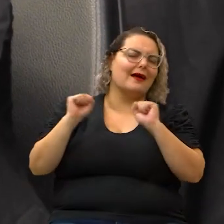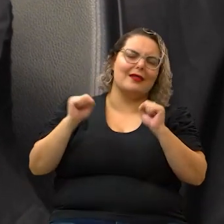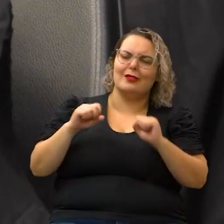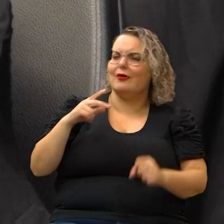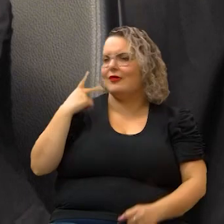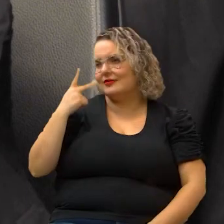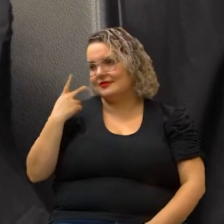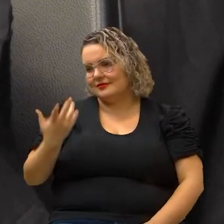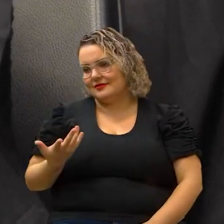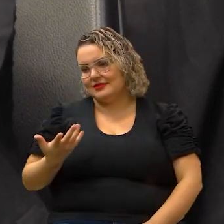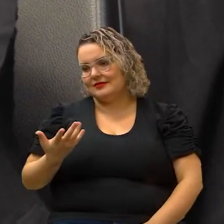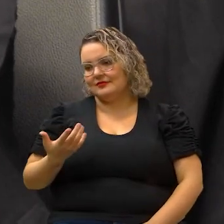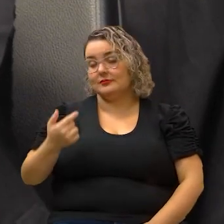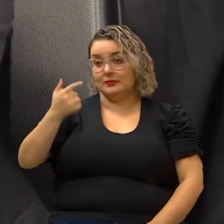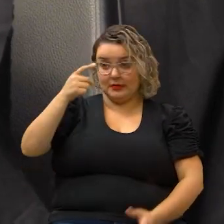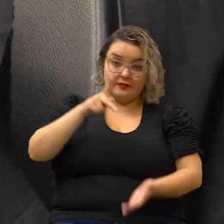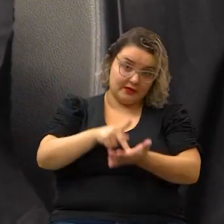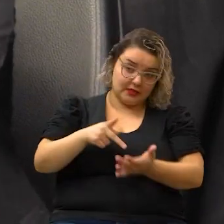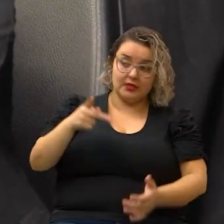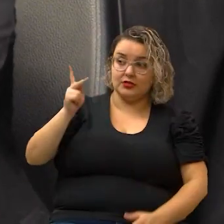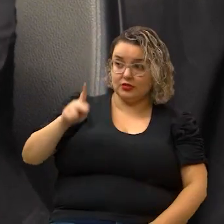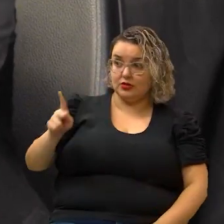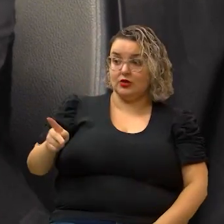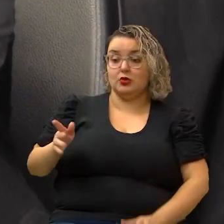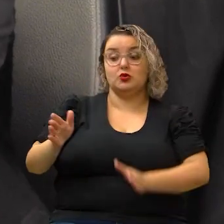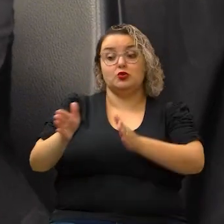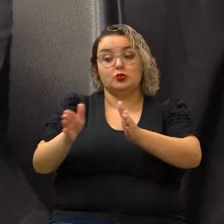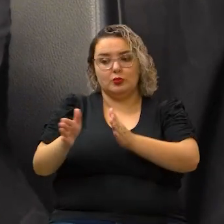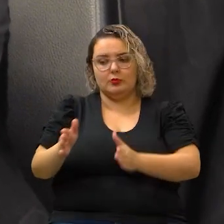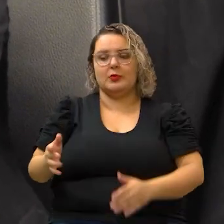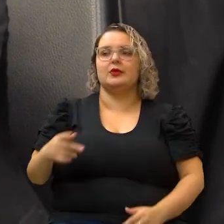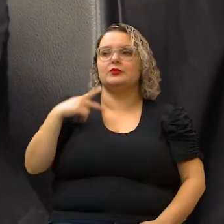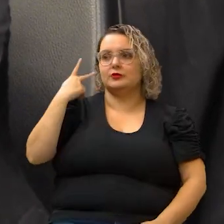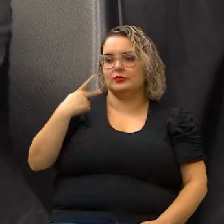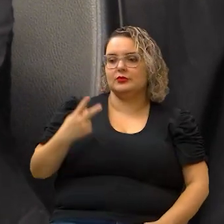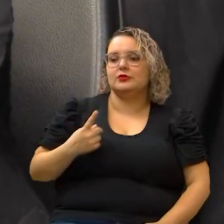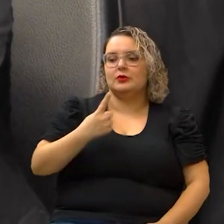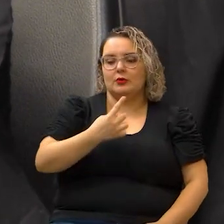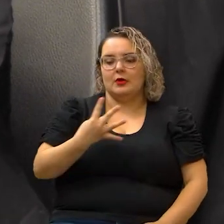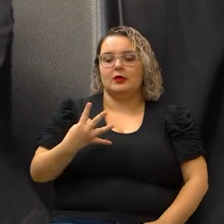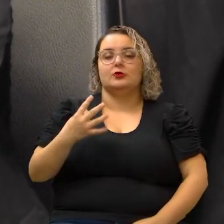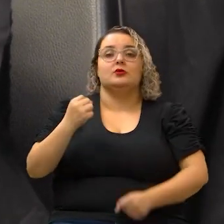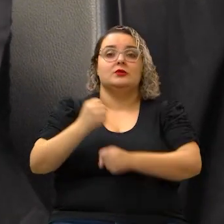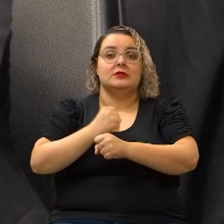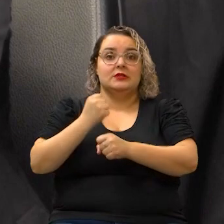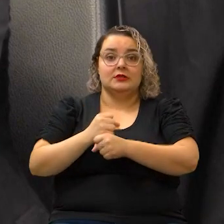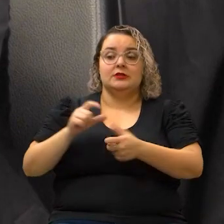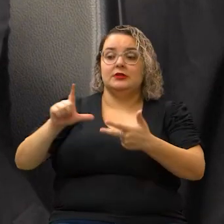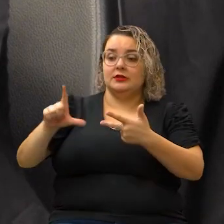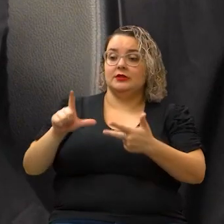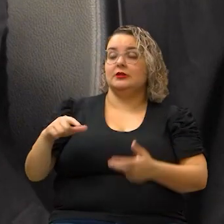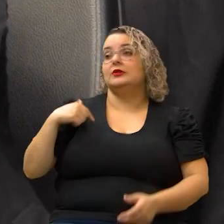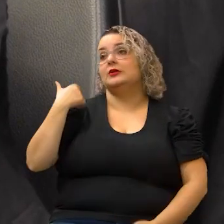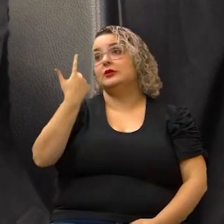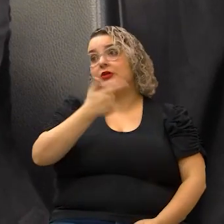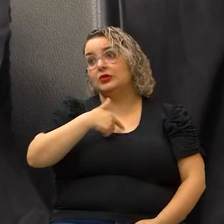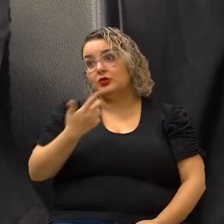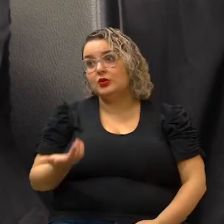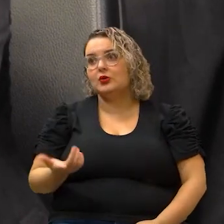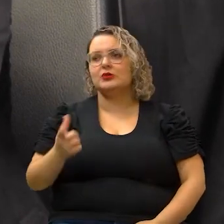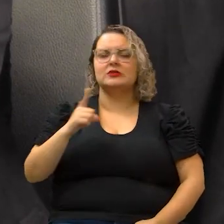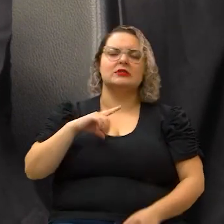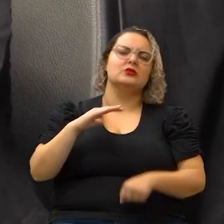ser vereador, na verdade eu sou professor, né? Eu estou vereador, são 14 anos de legislativo e a